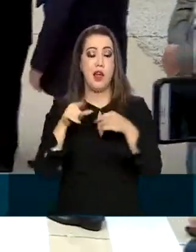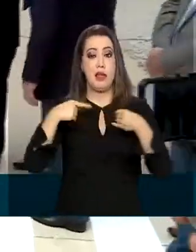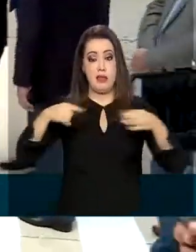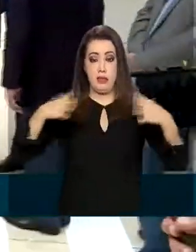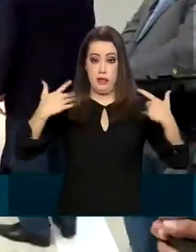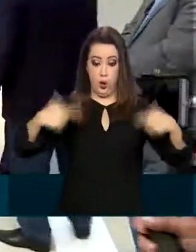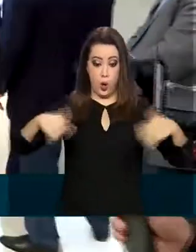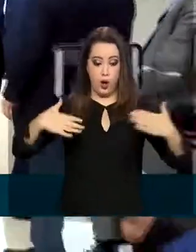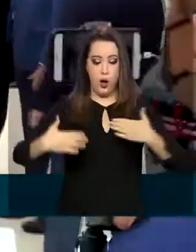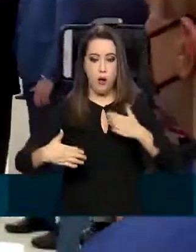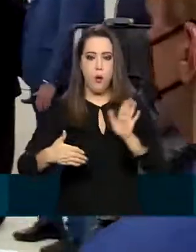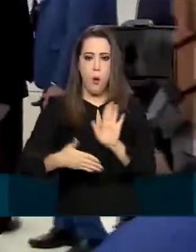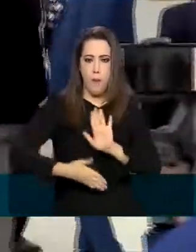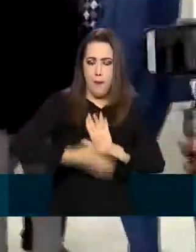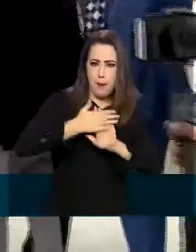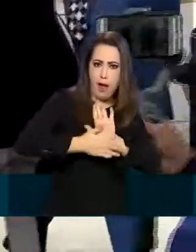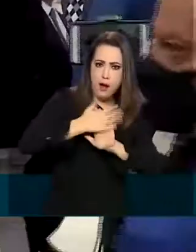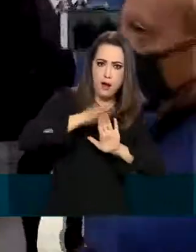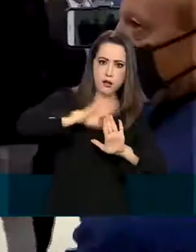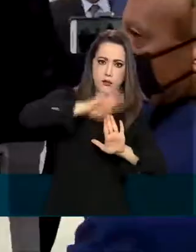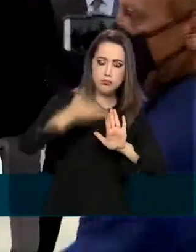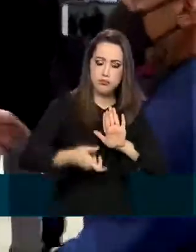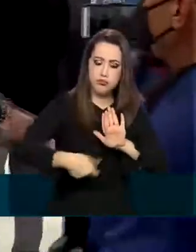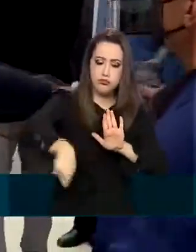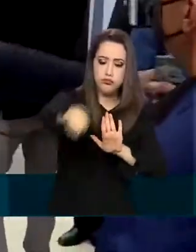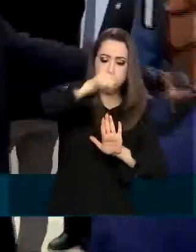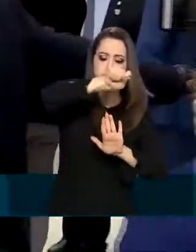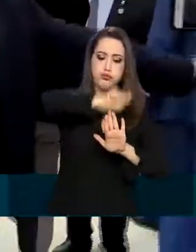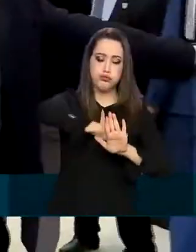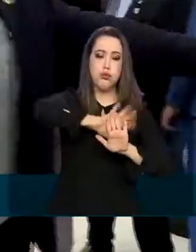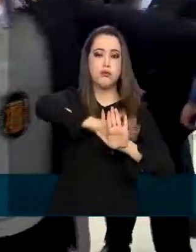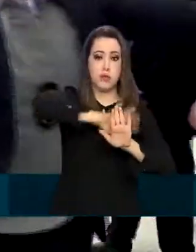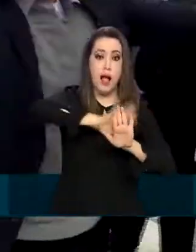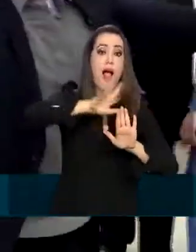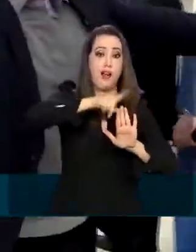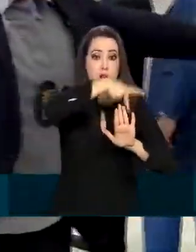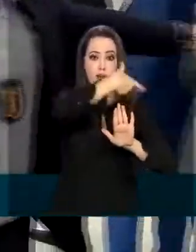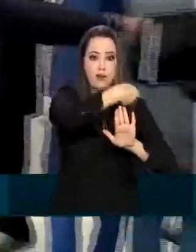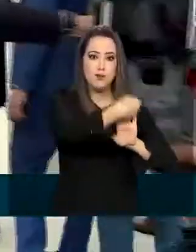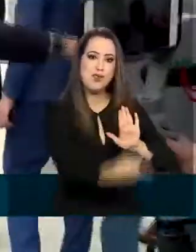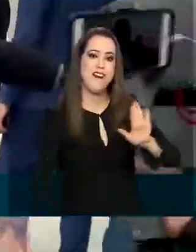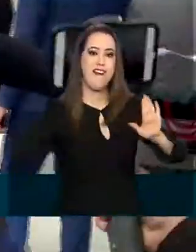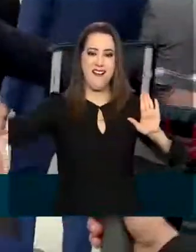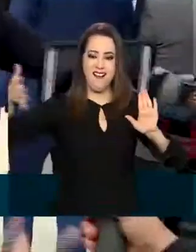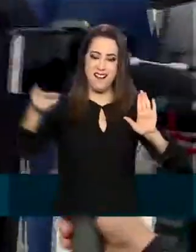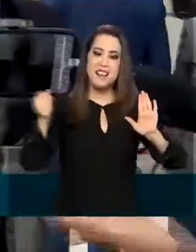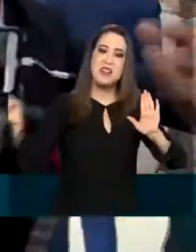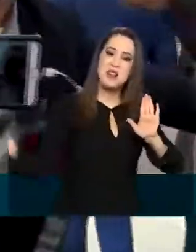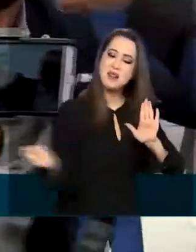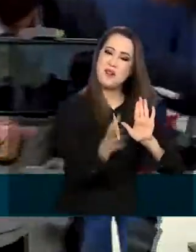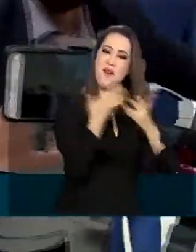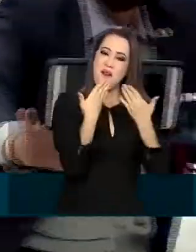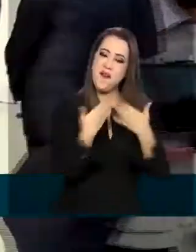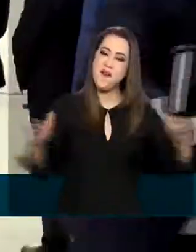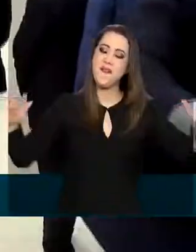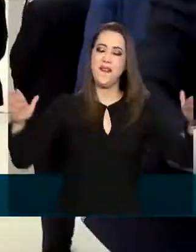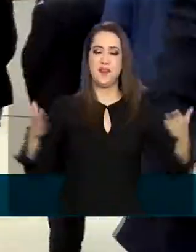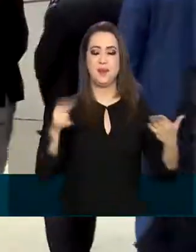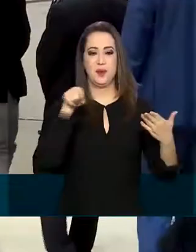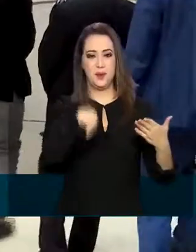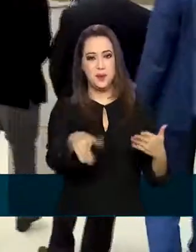placa alusiva à inauguração dos residenciais Sagrada Família, Nossa Senhora Auxiliadora, Ebenezer e